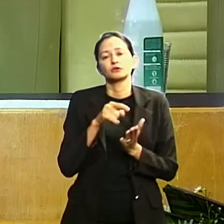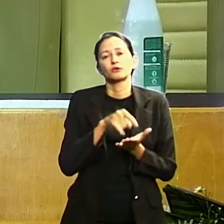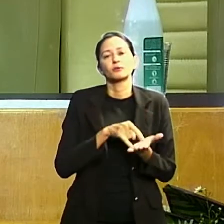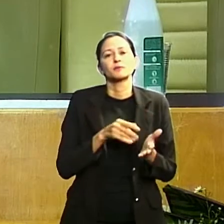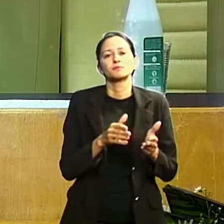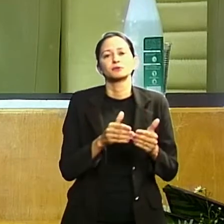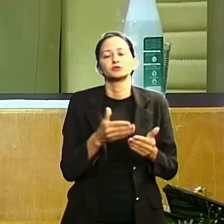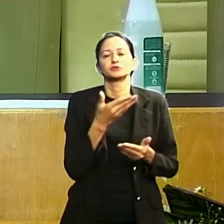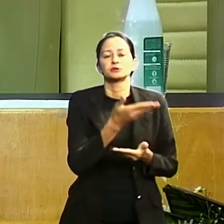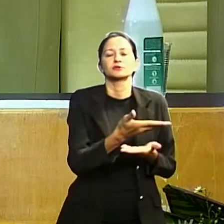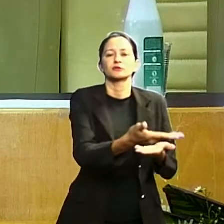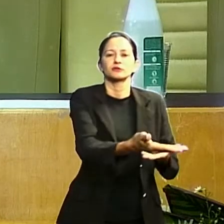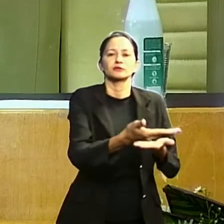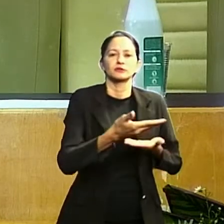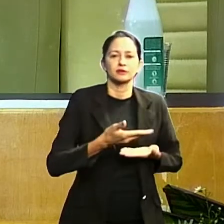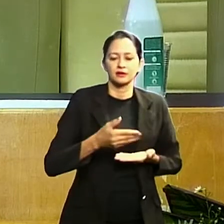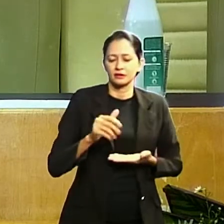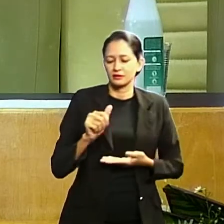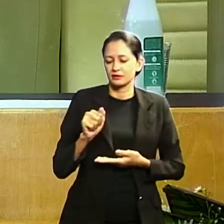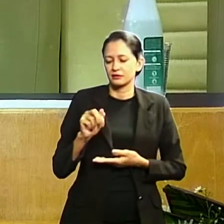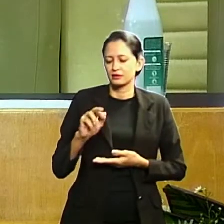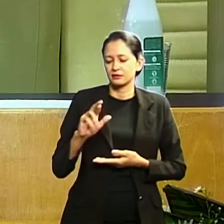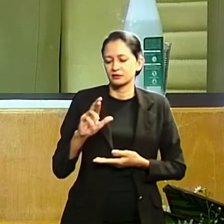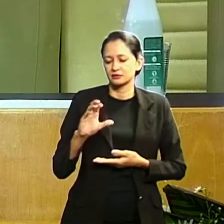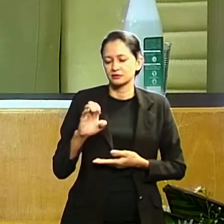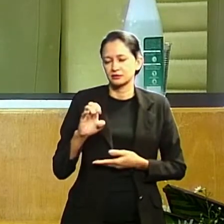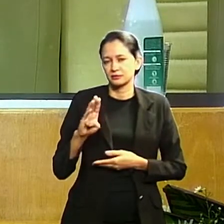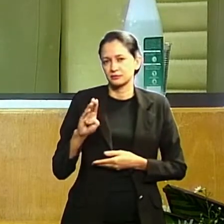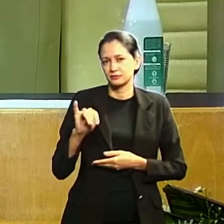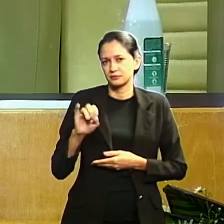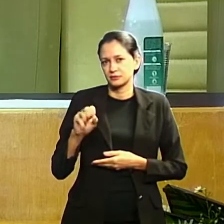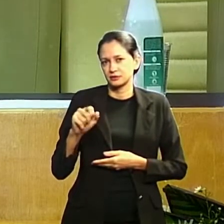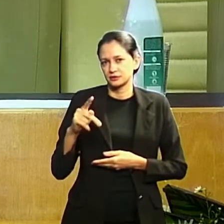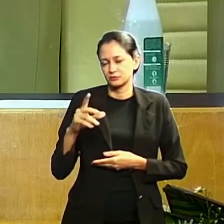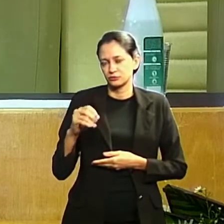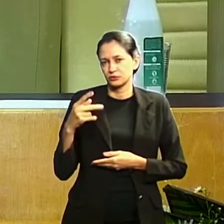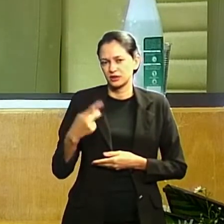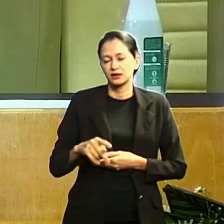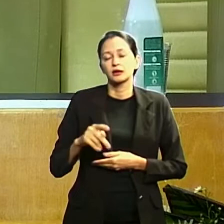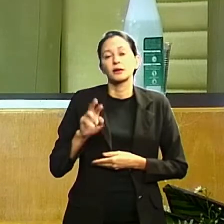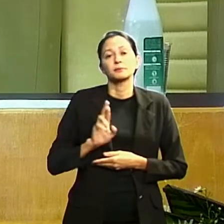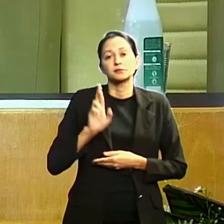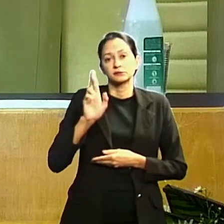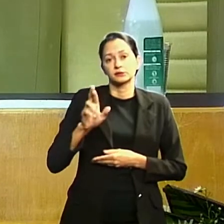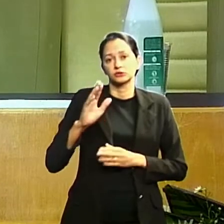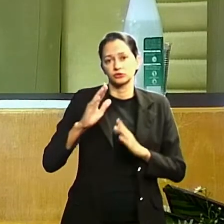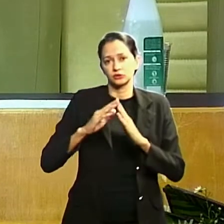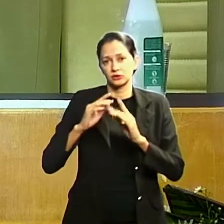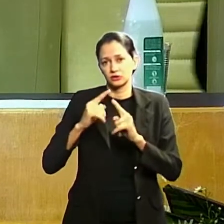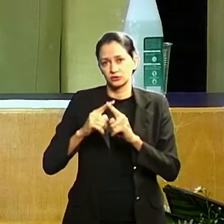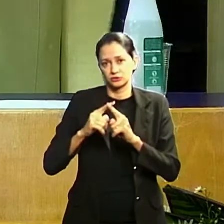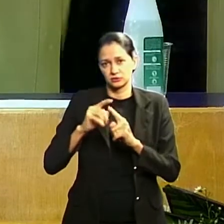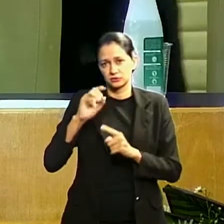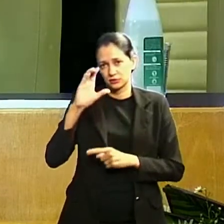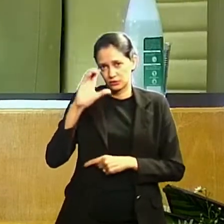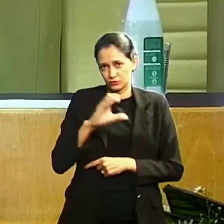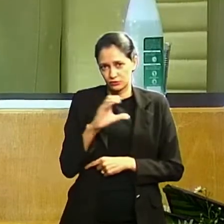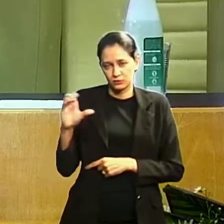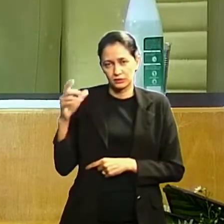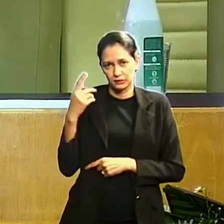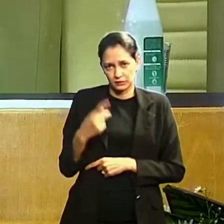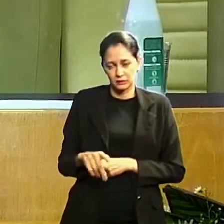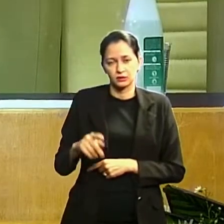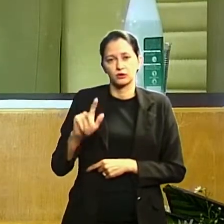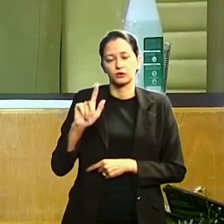novo arcebispo metropolitano de Goiânia para estar aqui dia e hora marcada para falar sobre